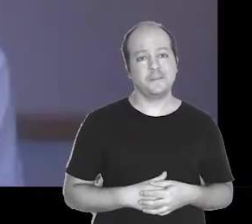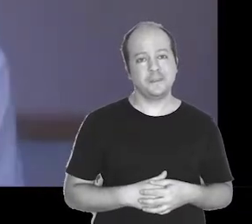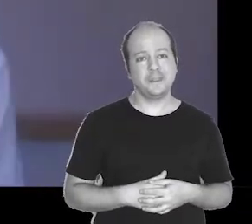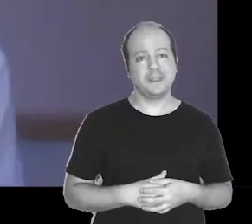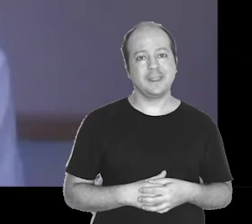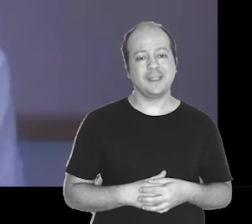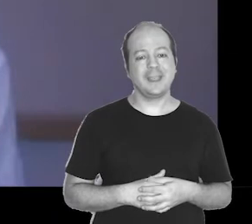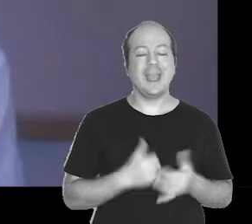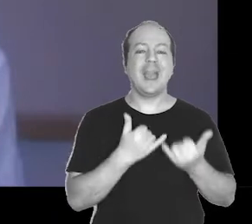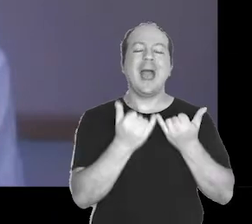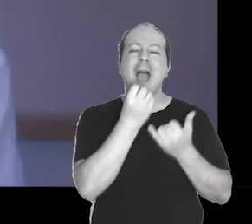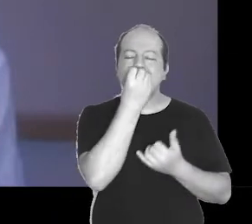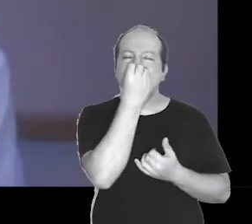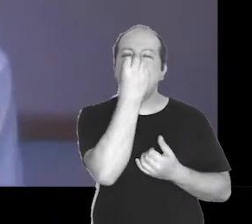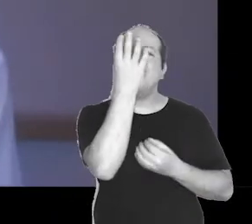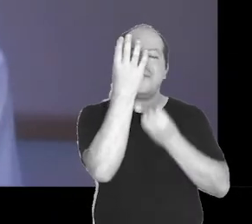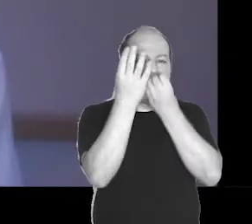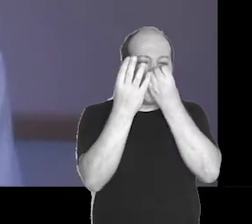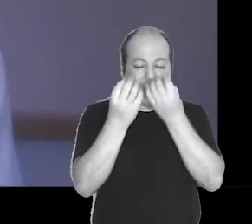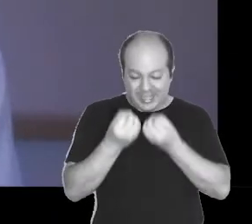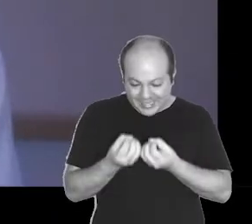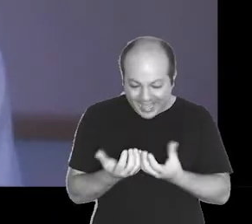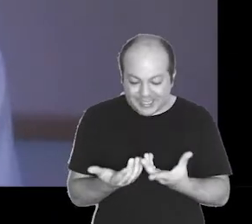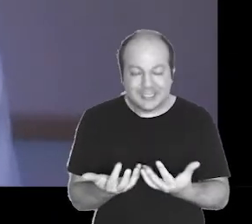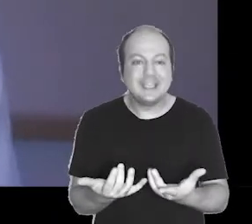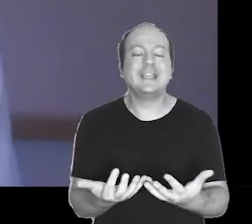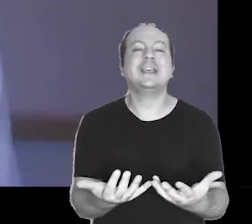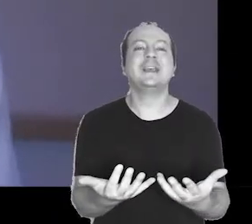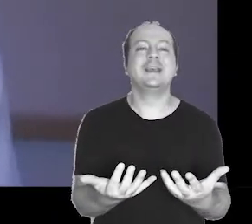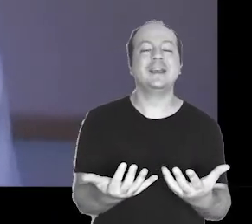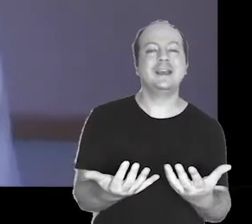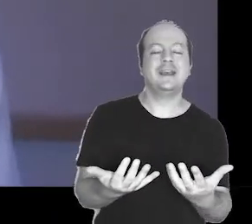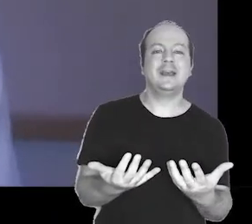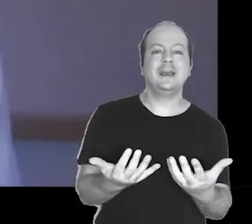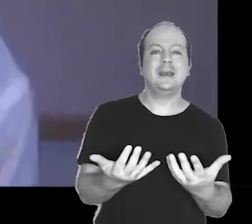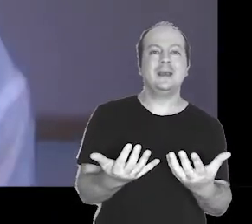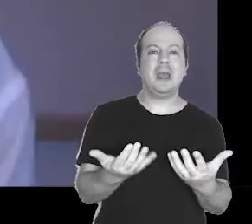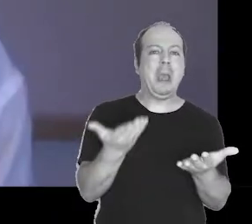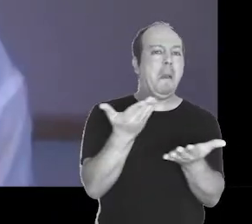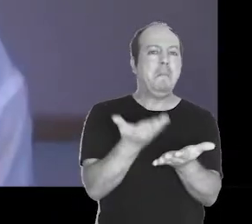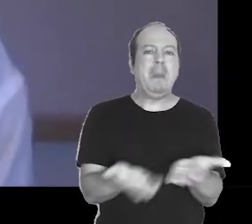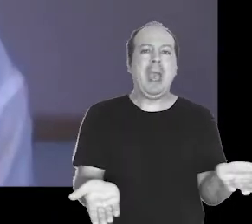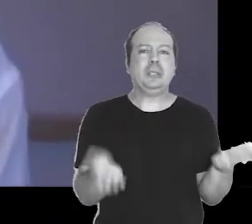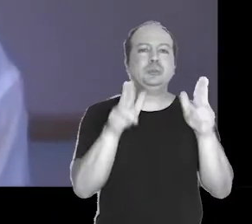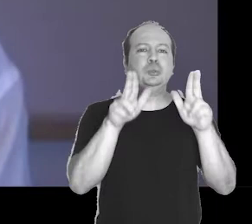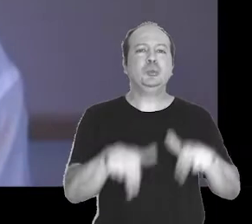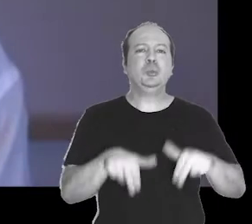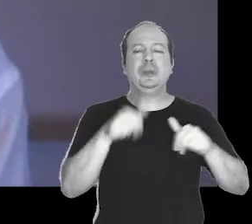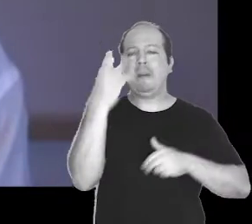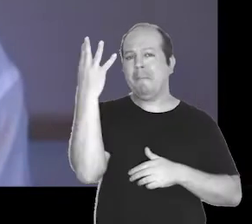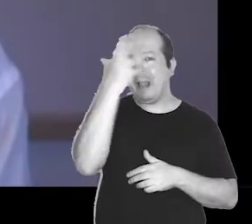As flores do jardim não perdem nunca sua beleza,